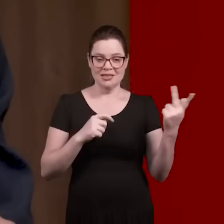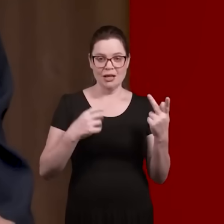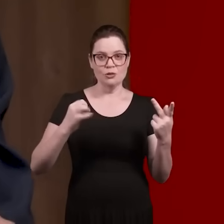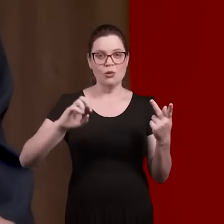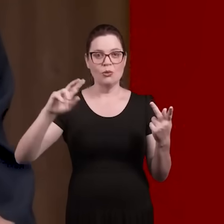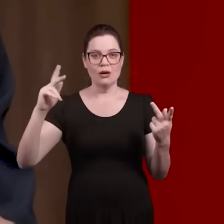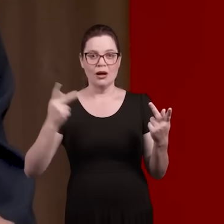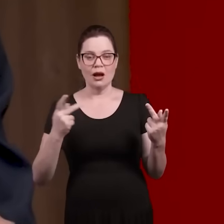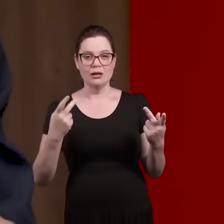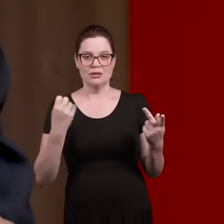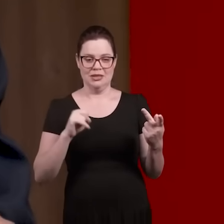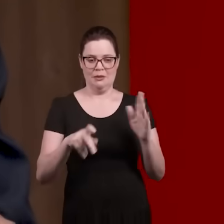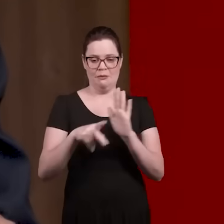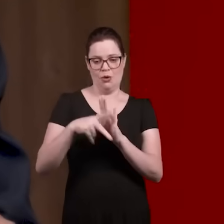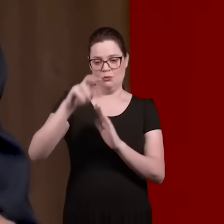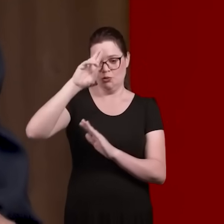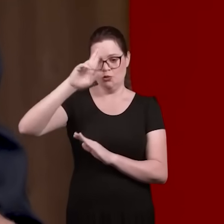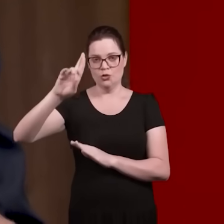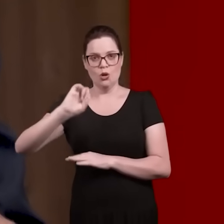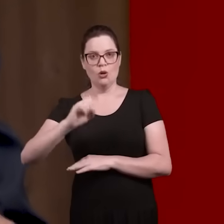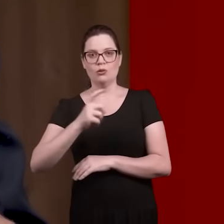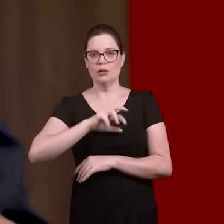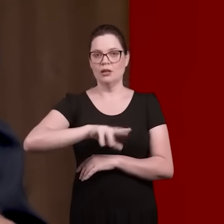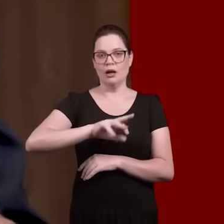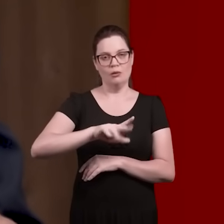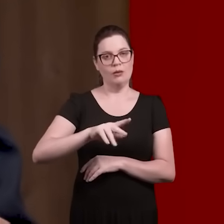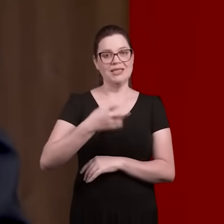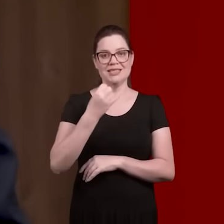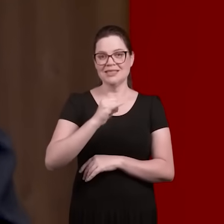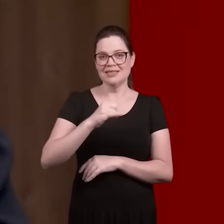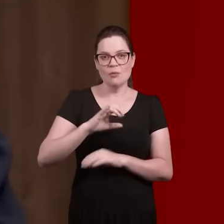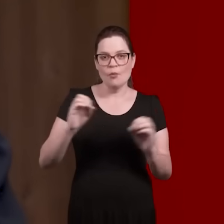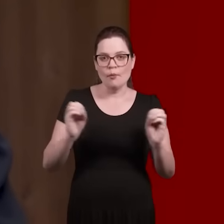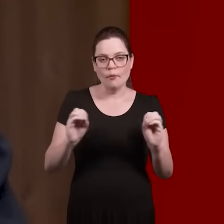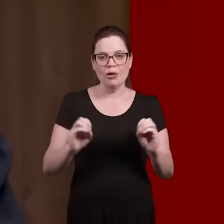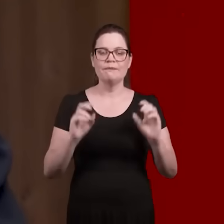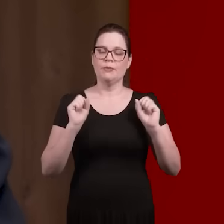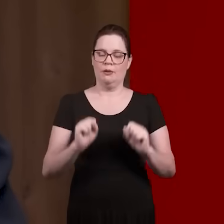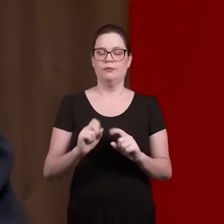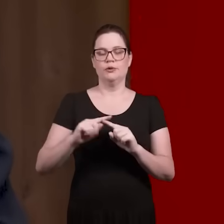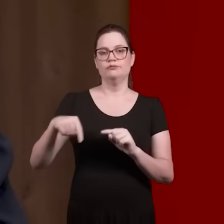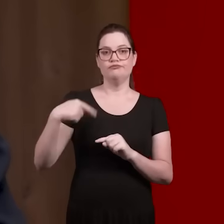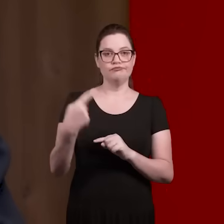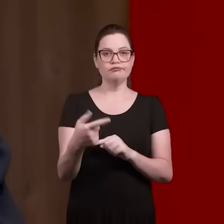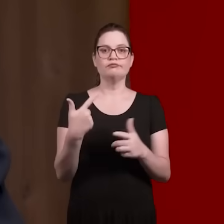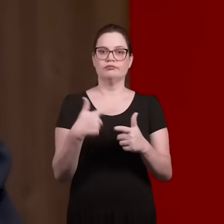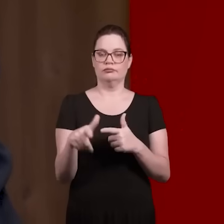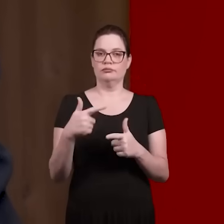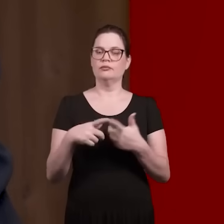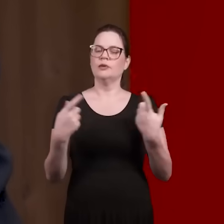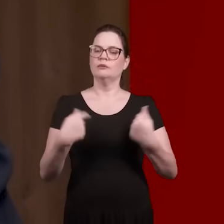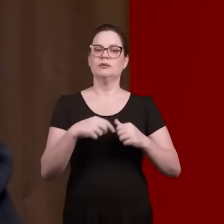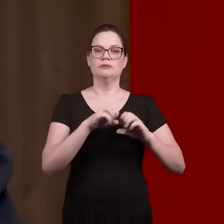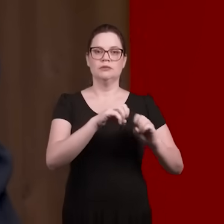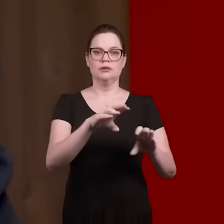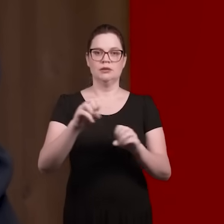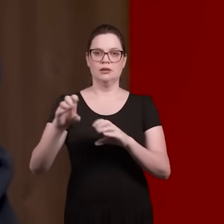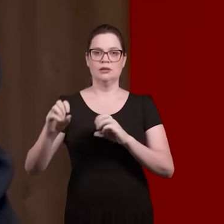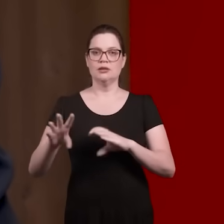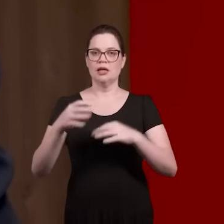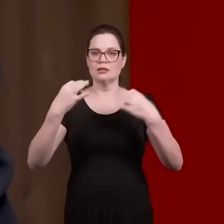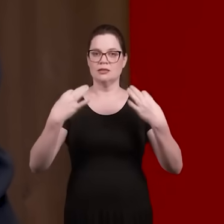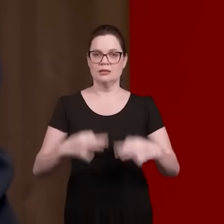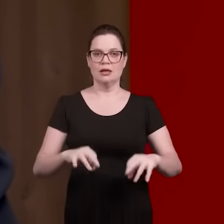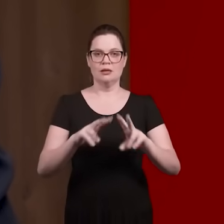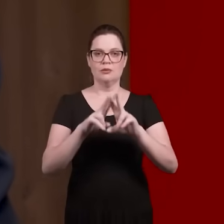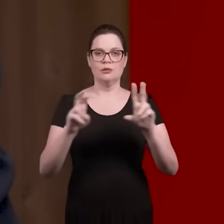se transformam às vezes num grande problema, no lugar de ser uma grande bênção. Então é preciso doutrinar muito bem a igreja, em todos os